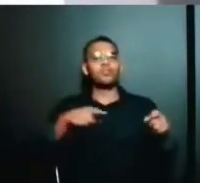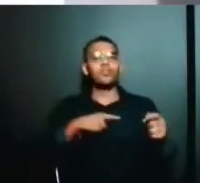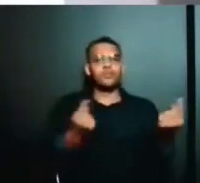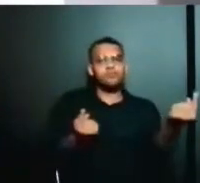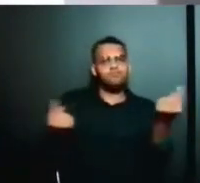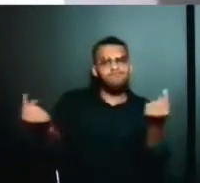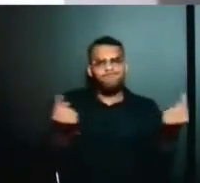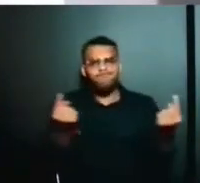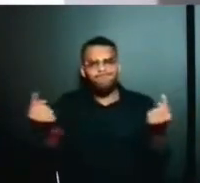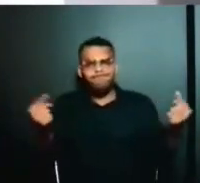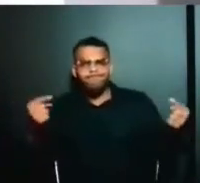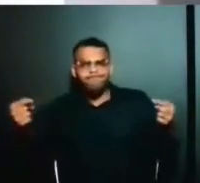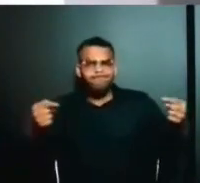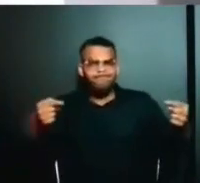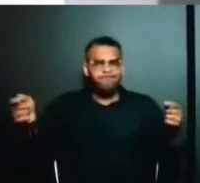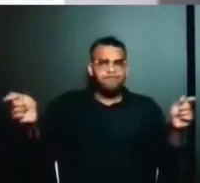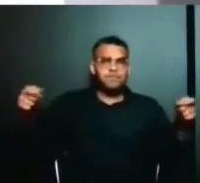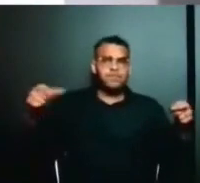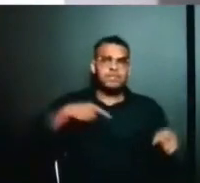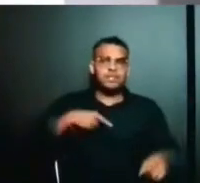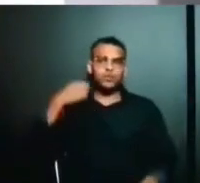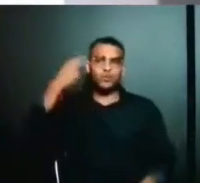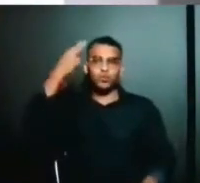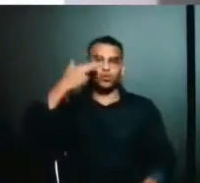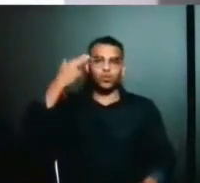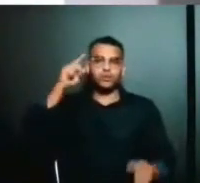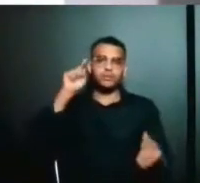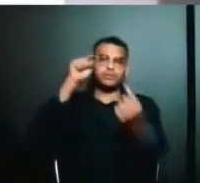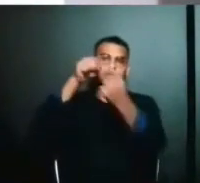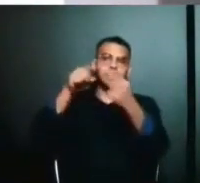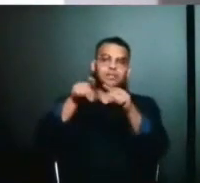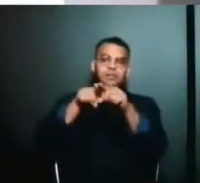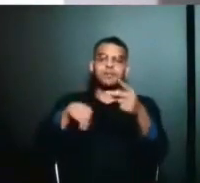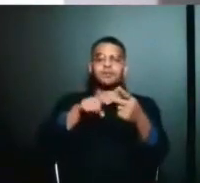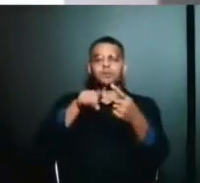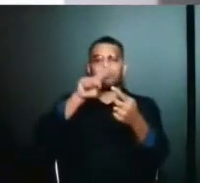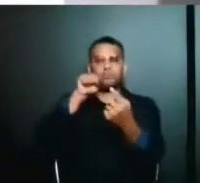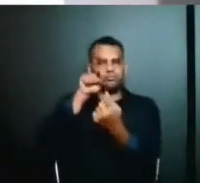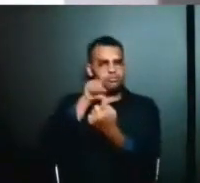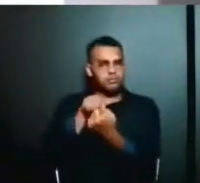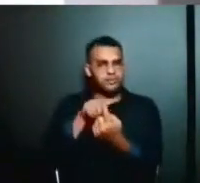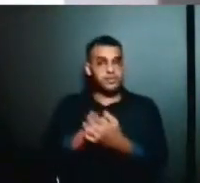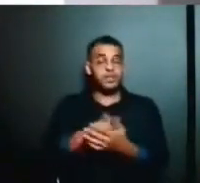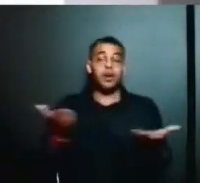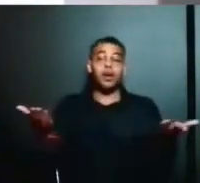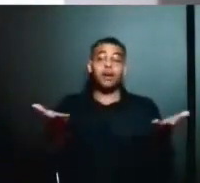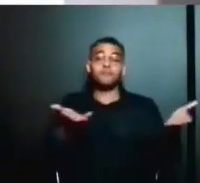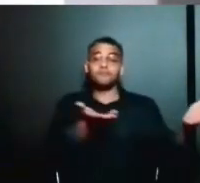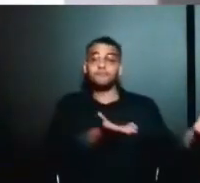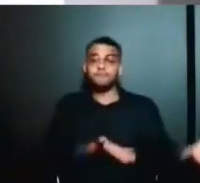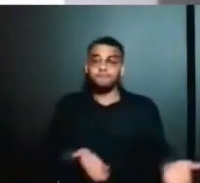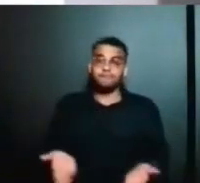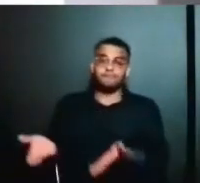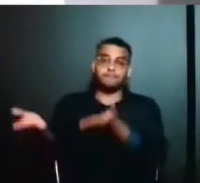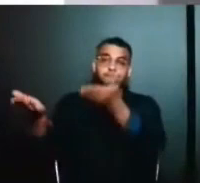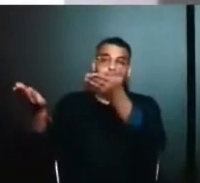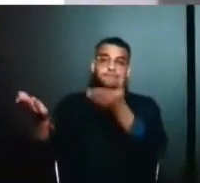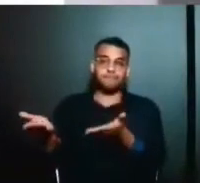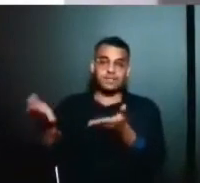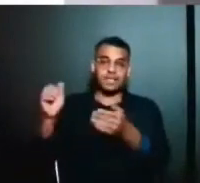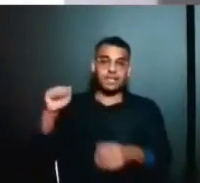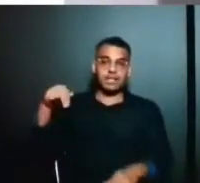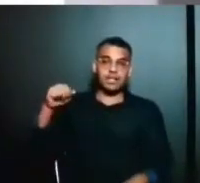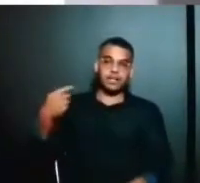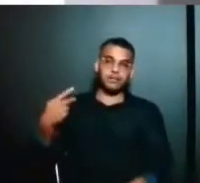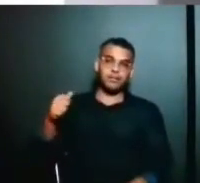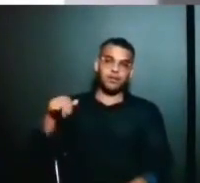chegar aos seus sonhos e aos seus objetivos. E, nesse sentido, jogando de novo a bola para a nossa querida Ana Paula